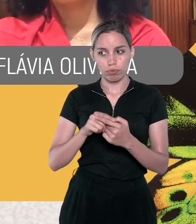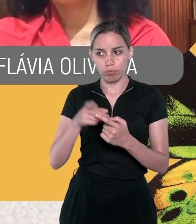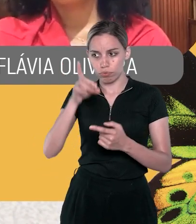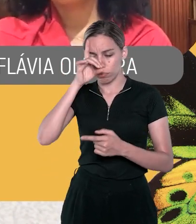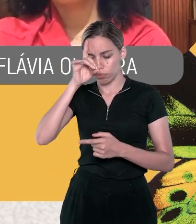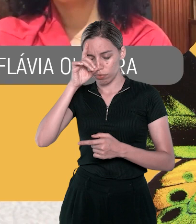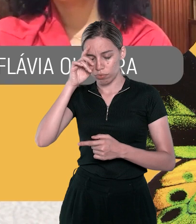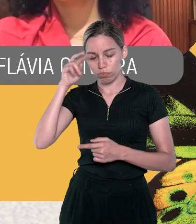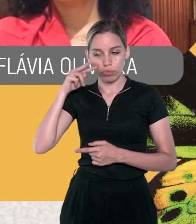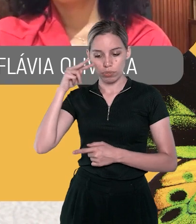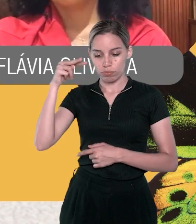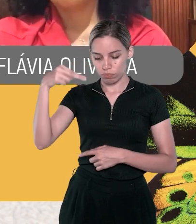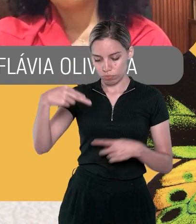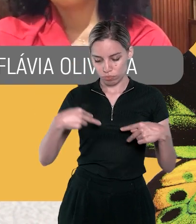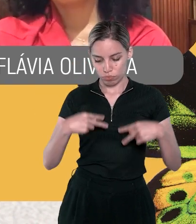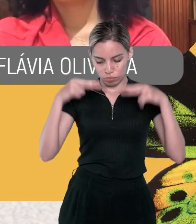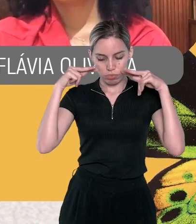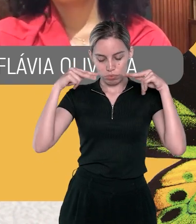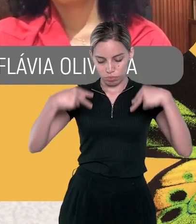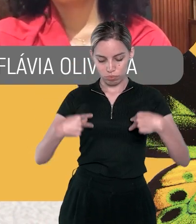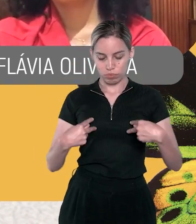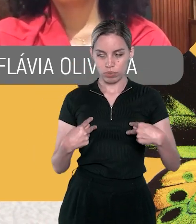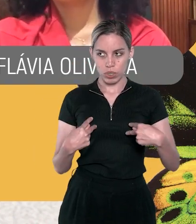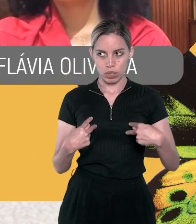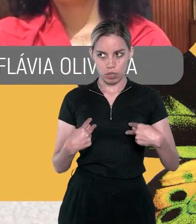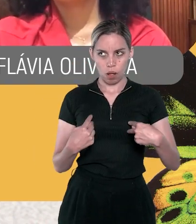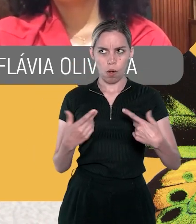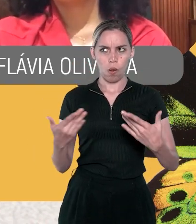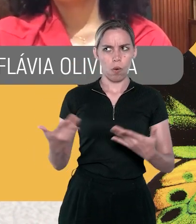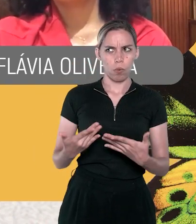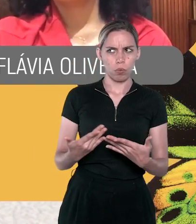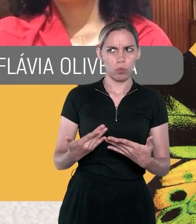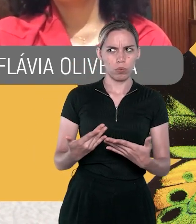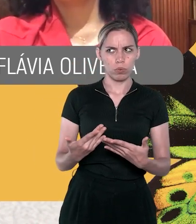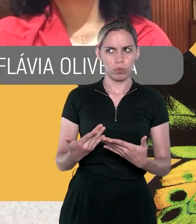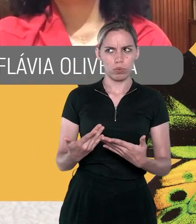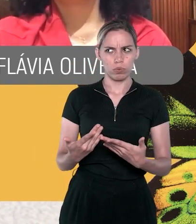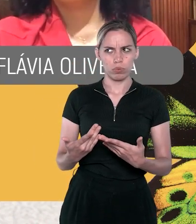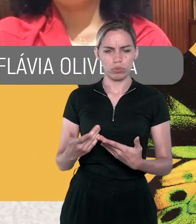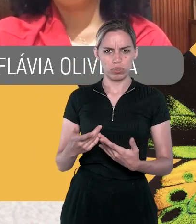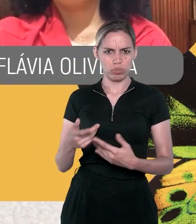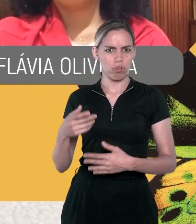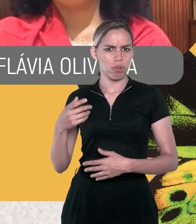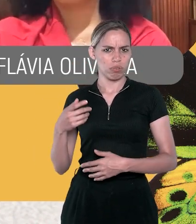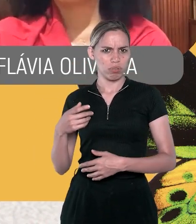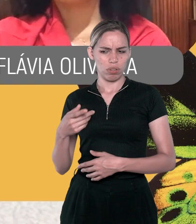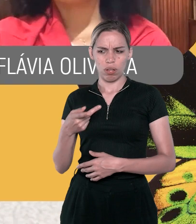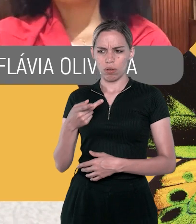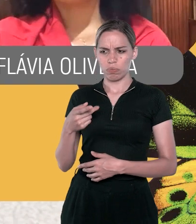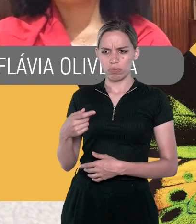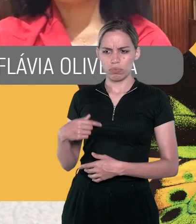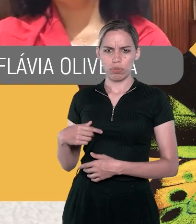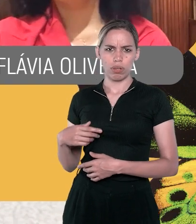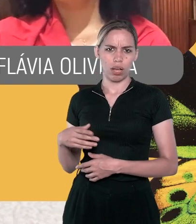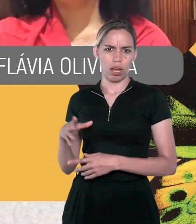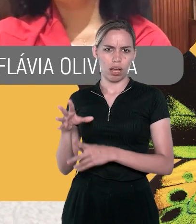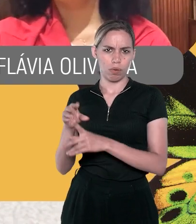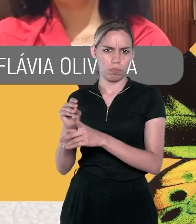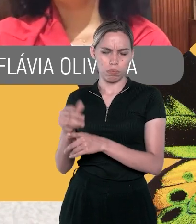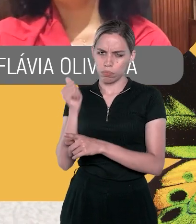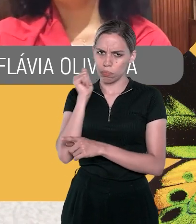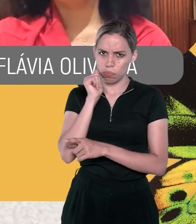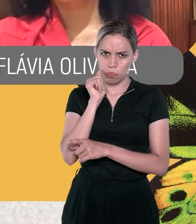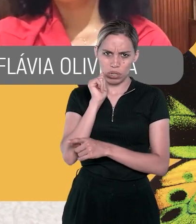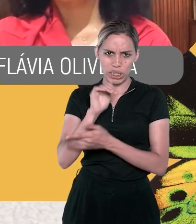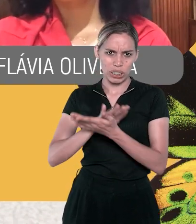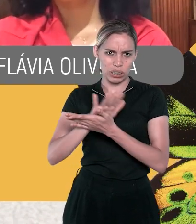tem que olhar e dizer assim: poxa, hoje eu não discriminei, hoje eu não tratei uma mulher como, né, não assediei, não tratei uma mulher como inferior,